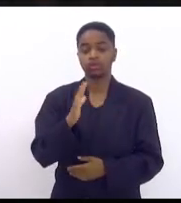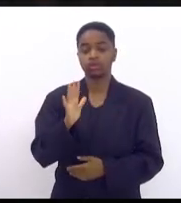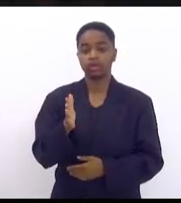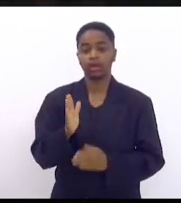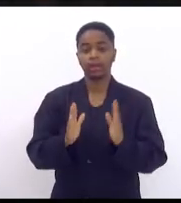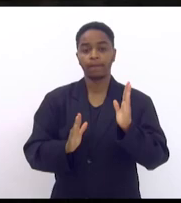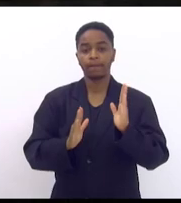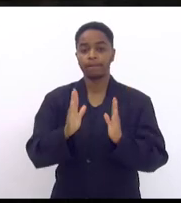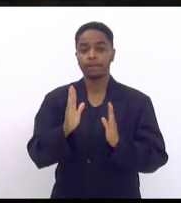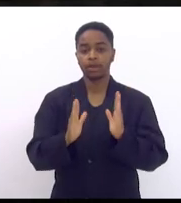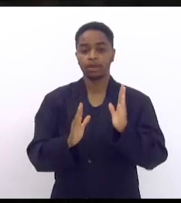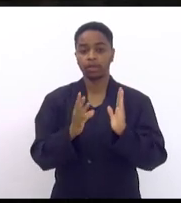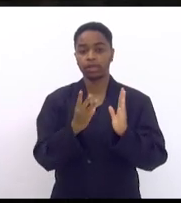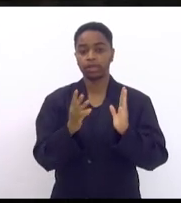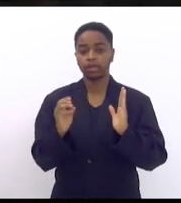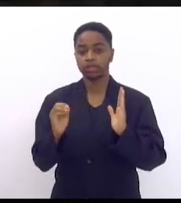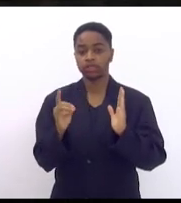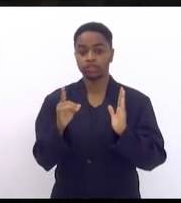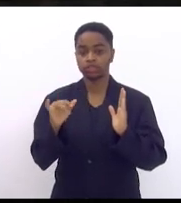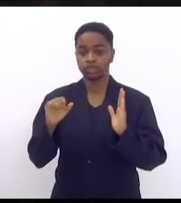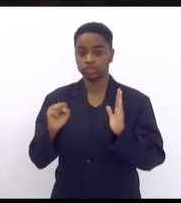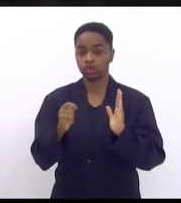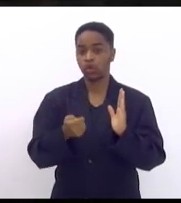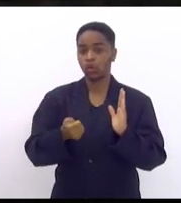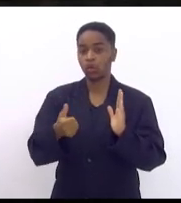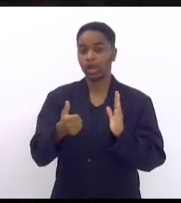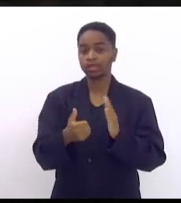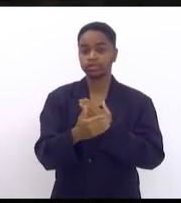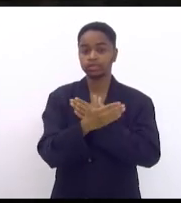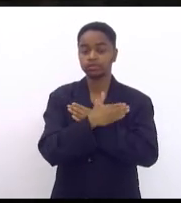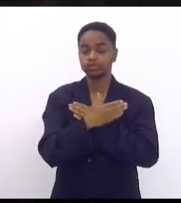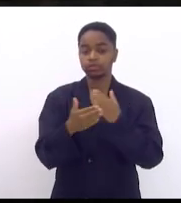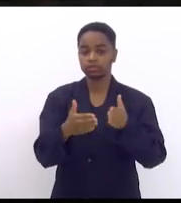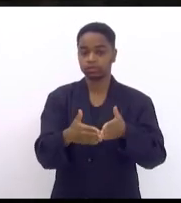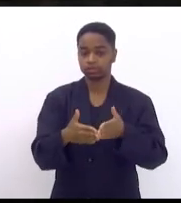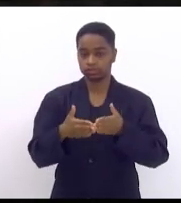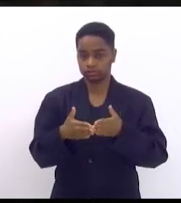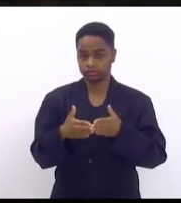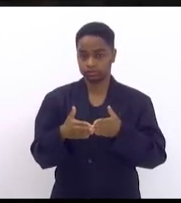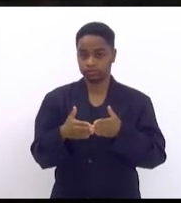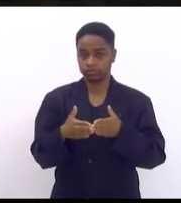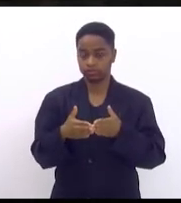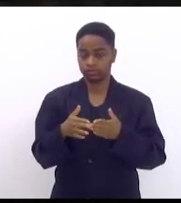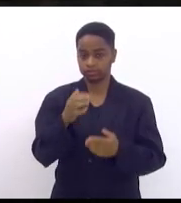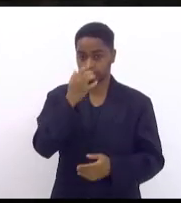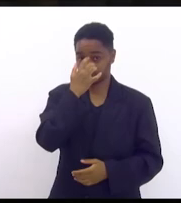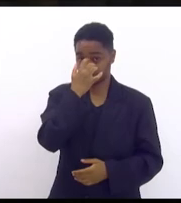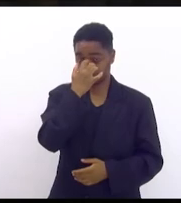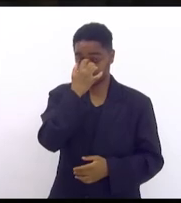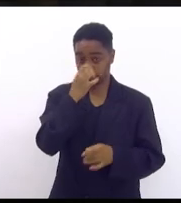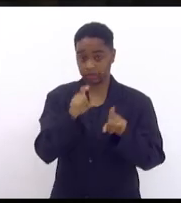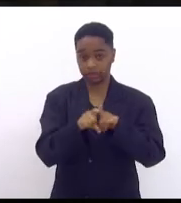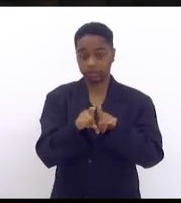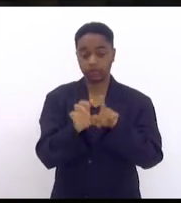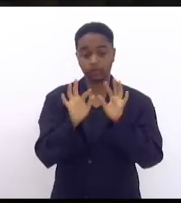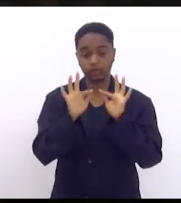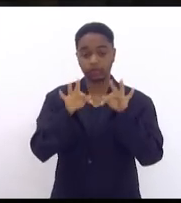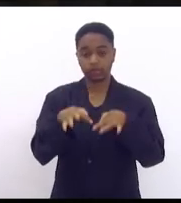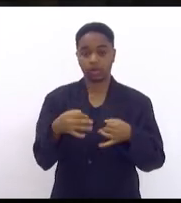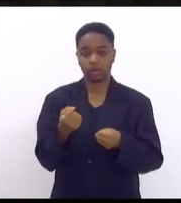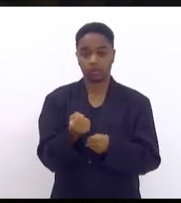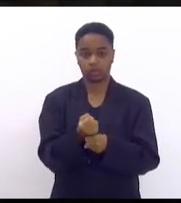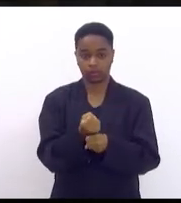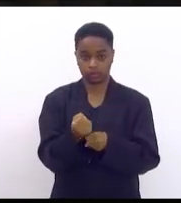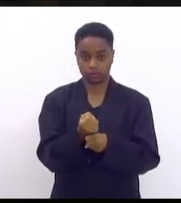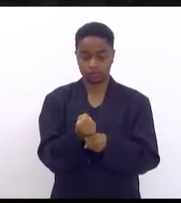dias do recesso parlamentar e fim de um ano. E